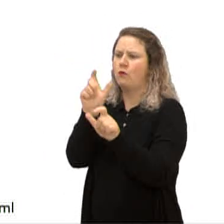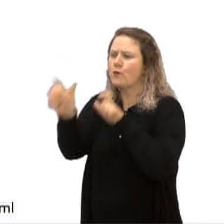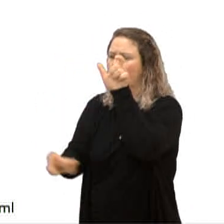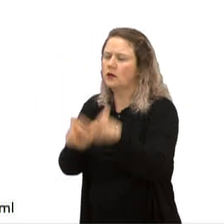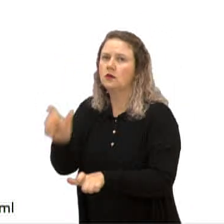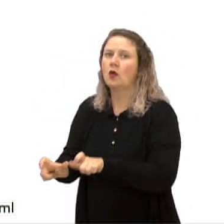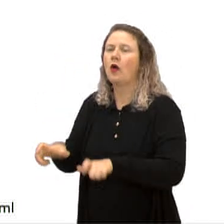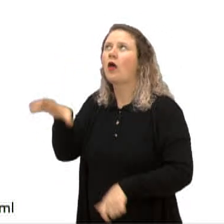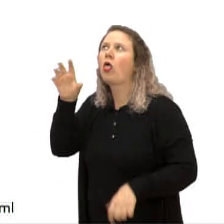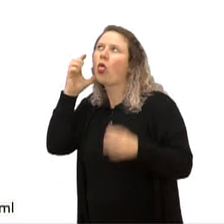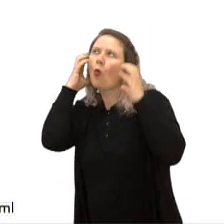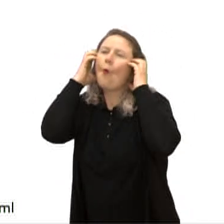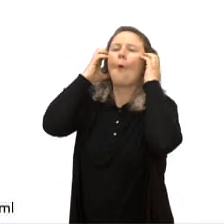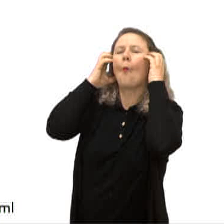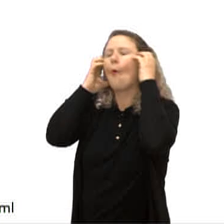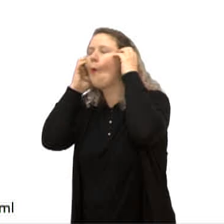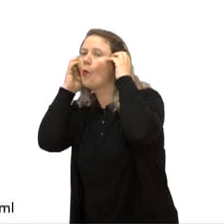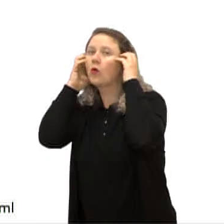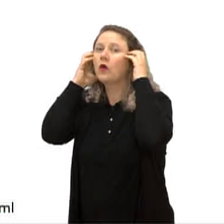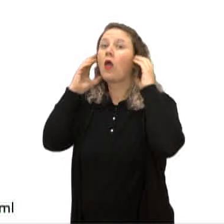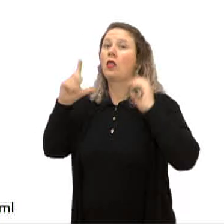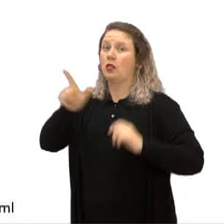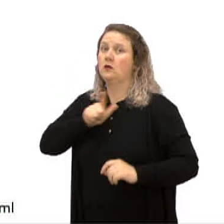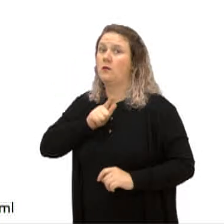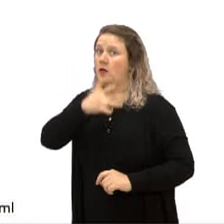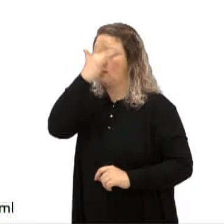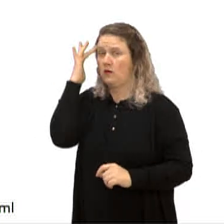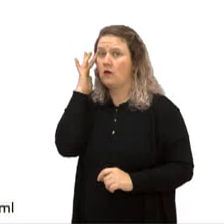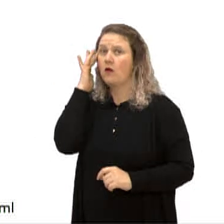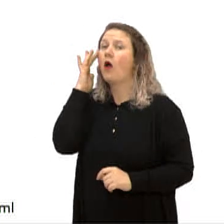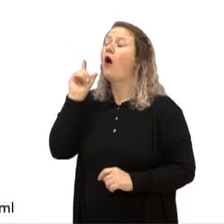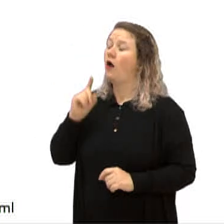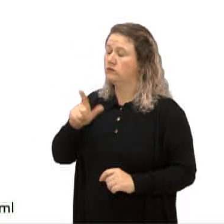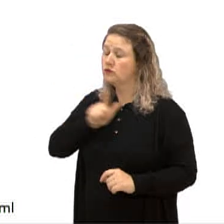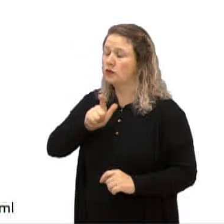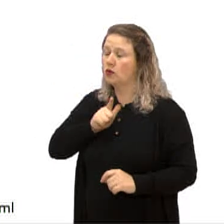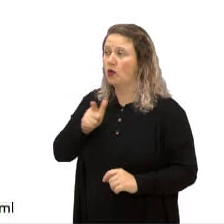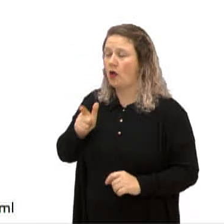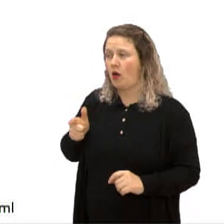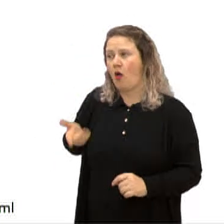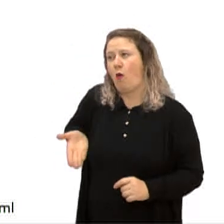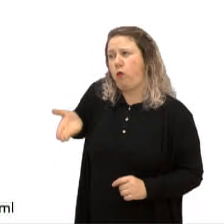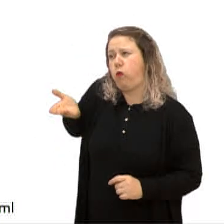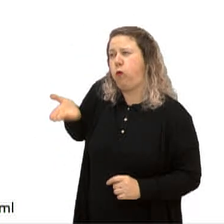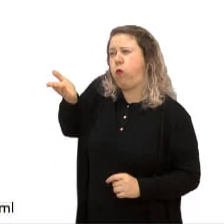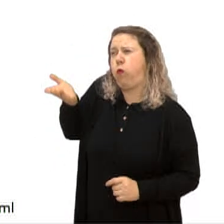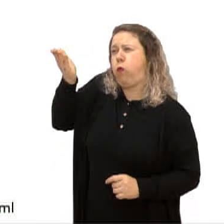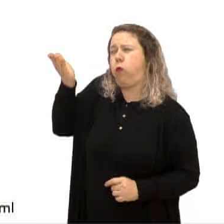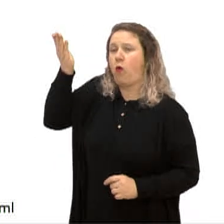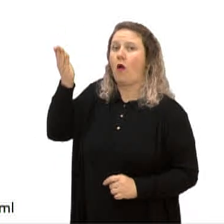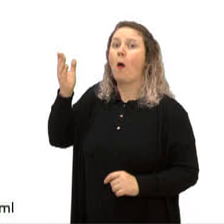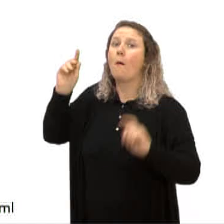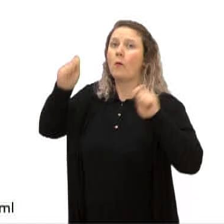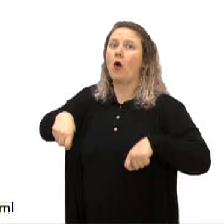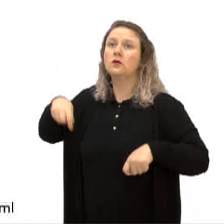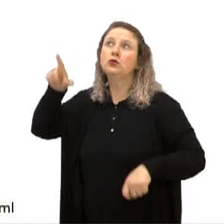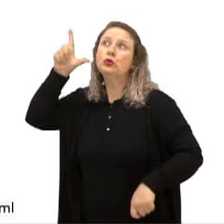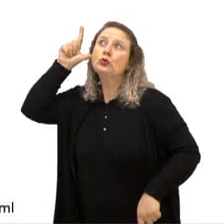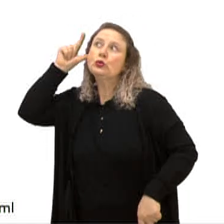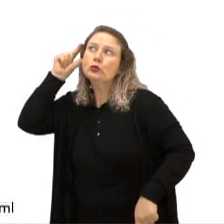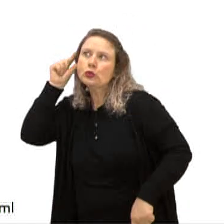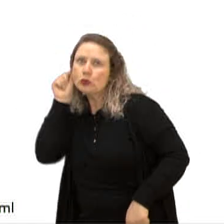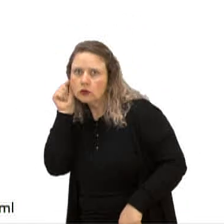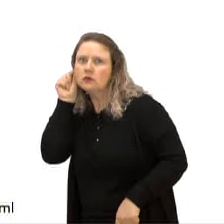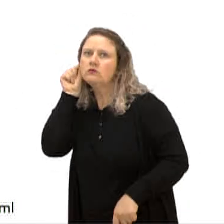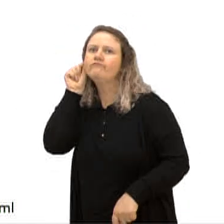ouvido diariamente. O que pouca gente sabe é que o fone de ouvido com som alto é o pior inimigo da audição. A associação entre o volume e o